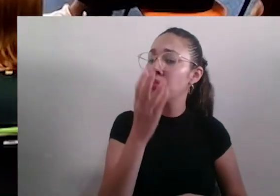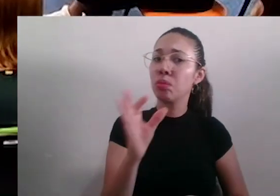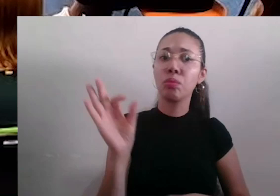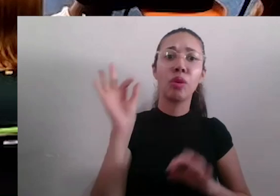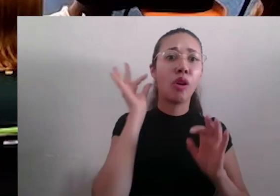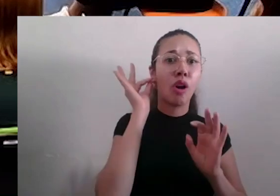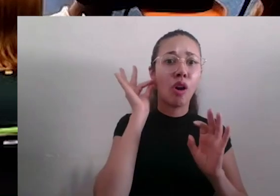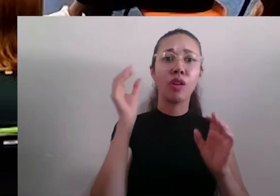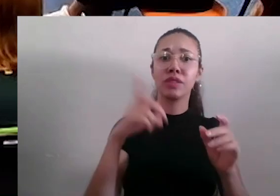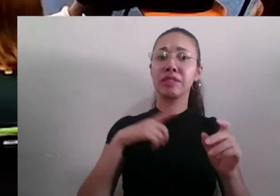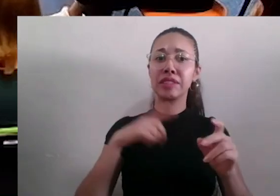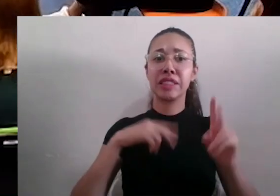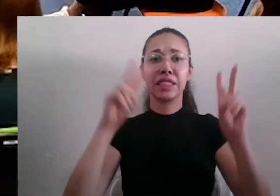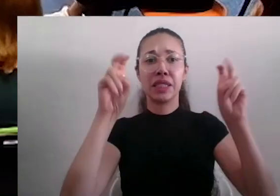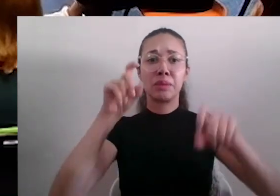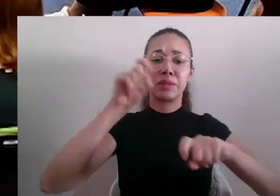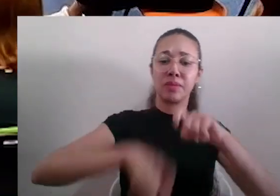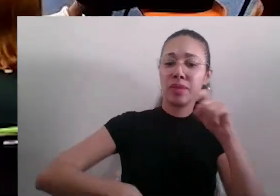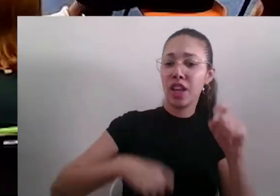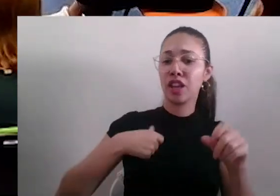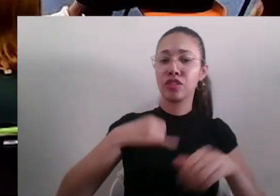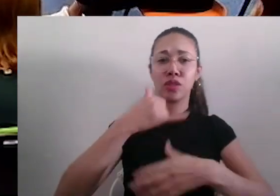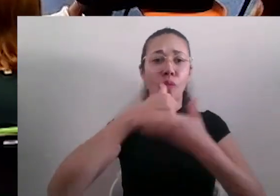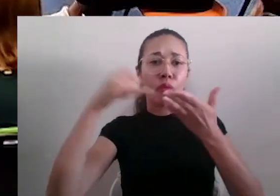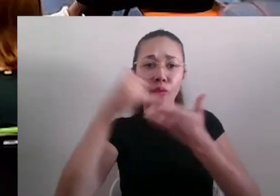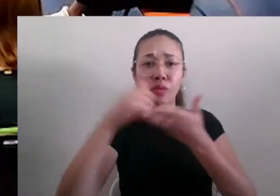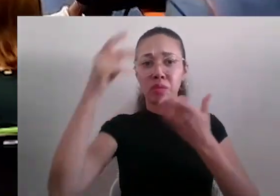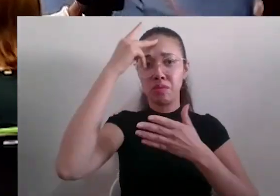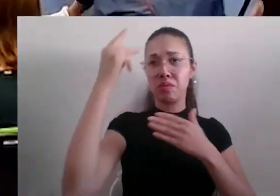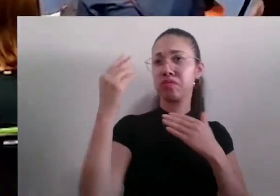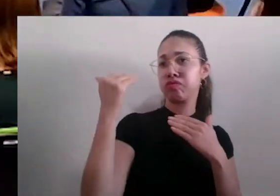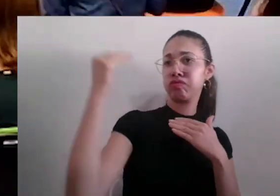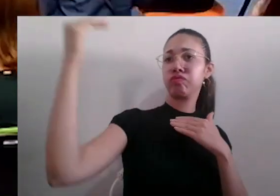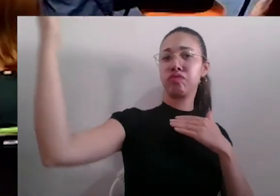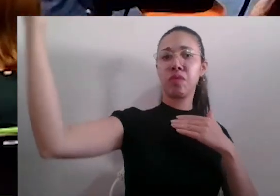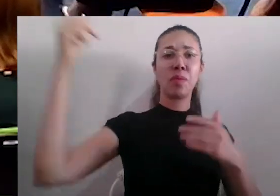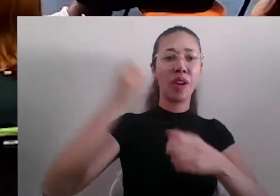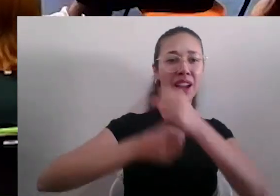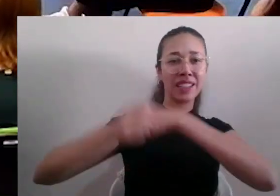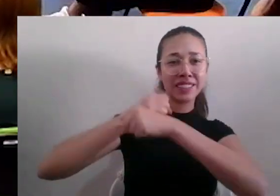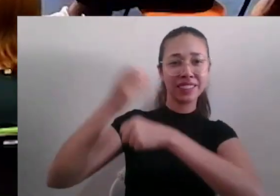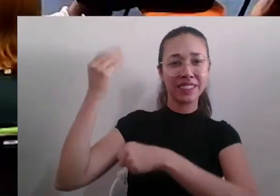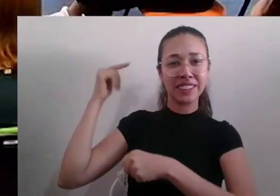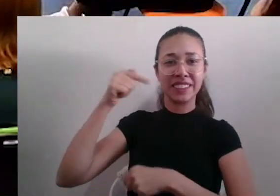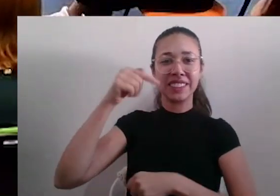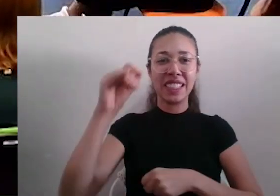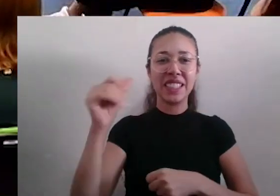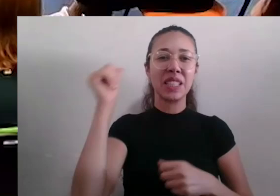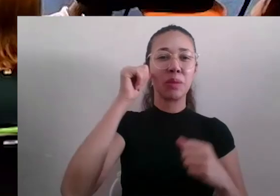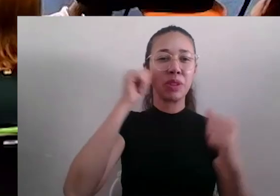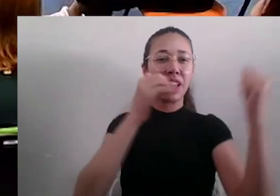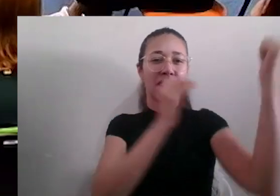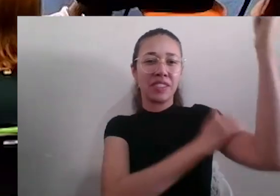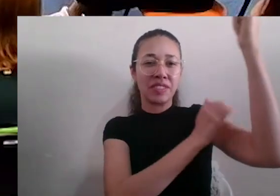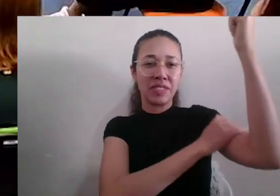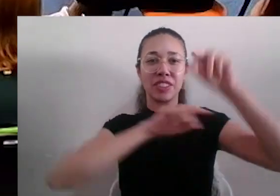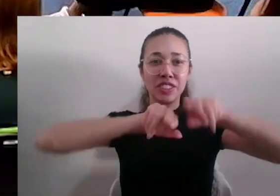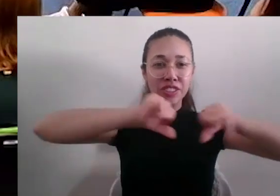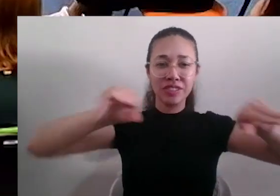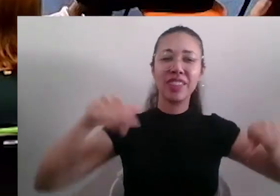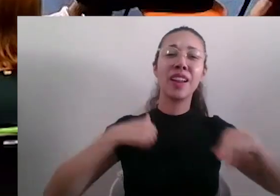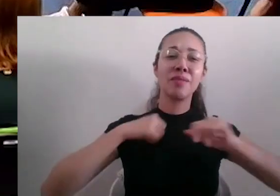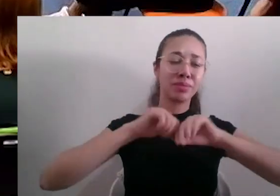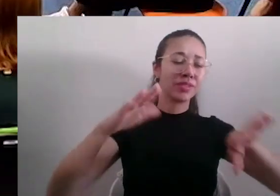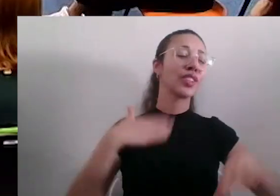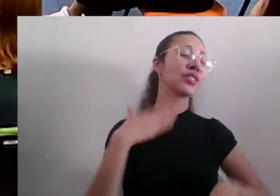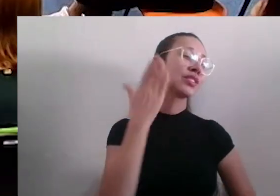sexo e drogas e pessoas Glamorosas e os anos 70 e as feministas quer dizer tem muita coisa eu sabia que essa ser um sucesso